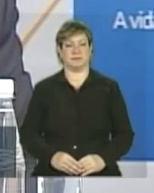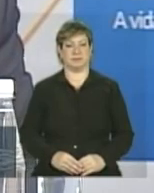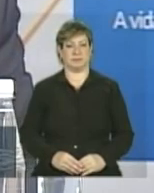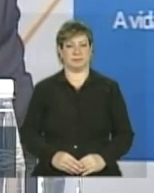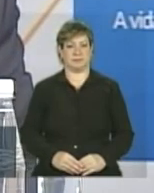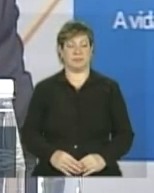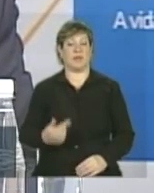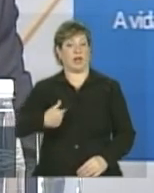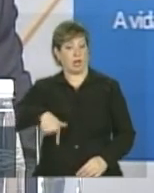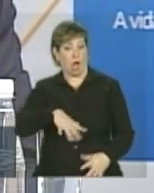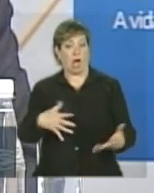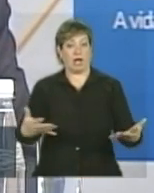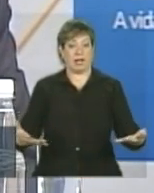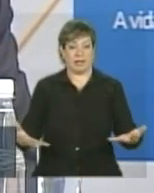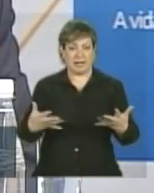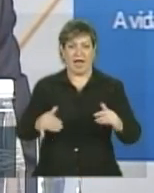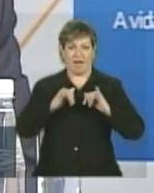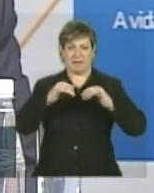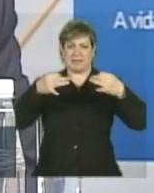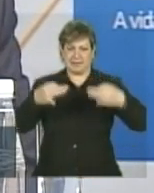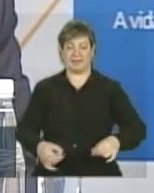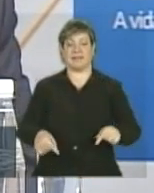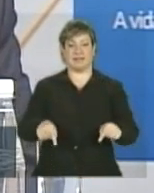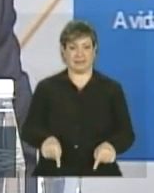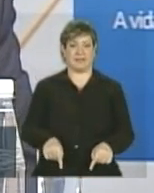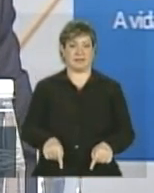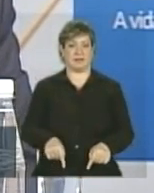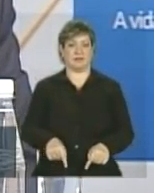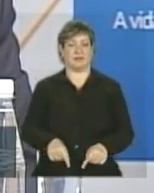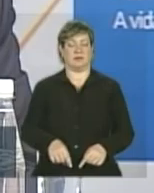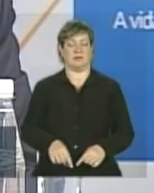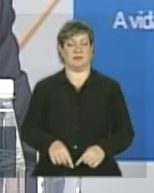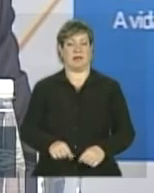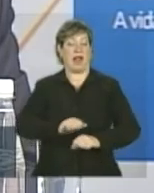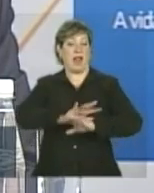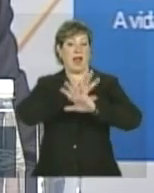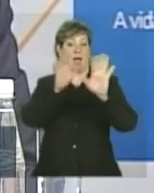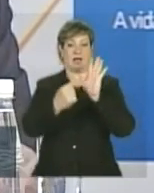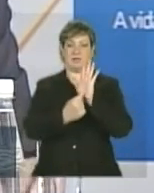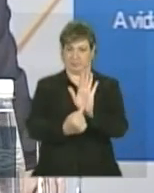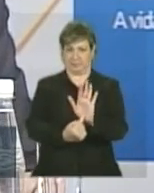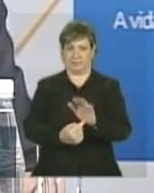a gente queria afirmar isso com muita clareza.